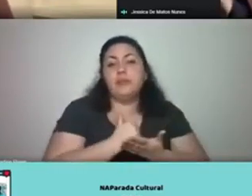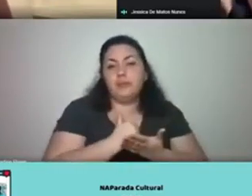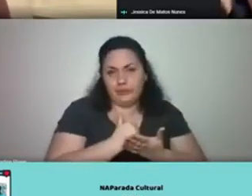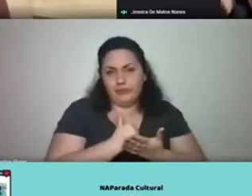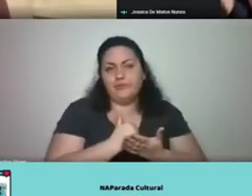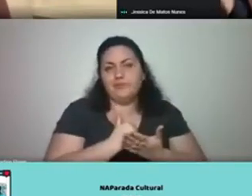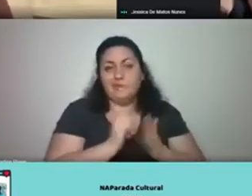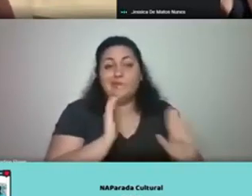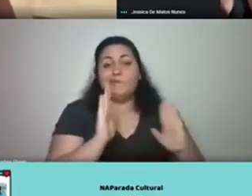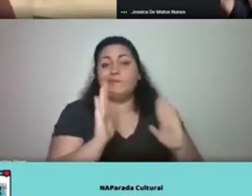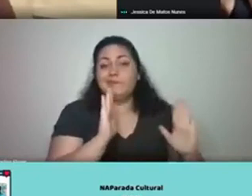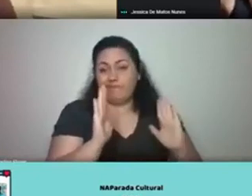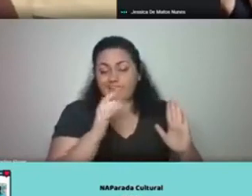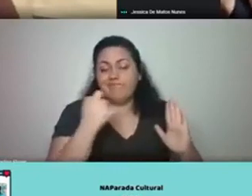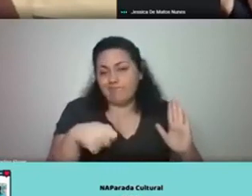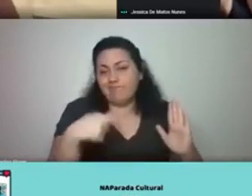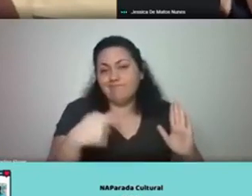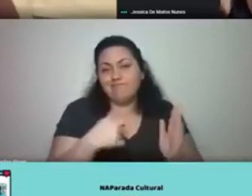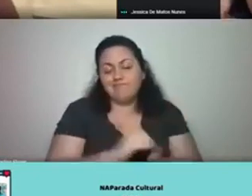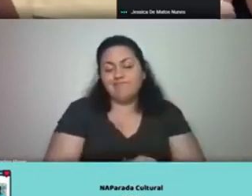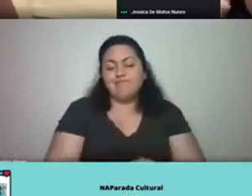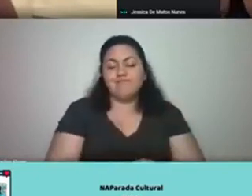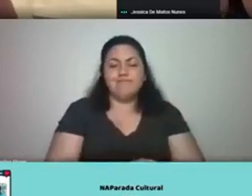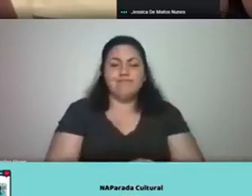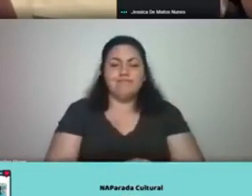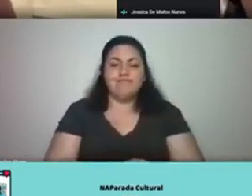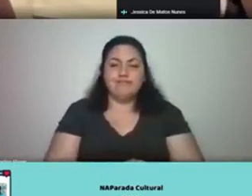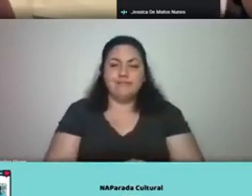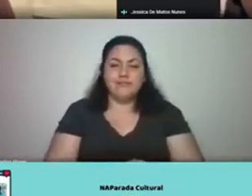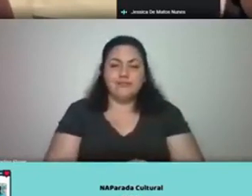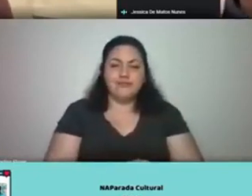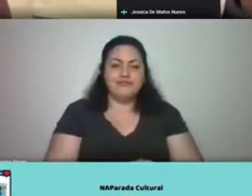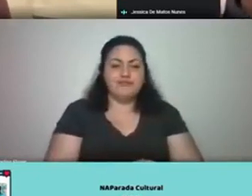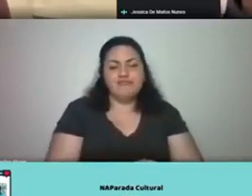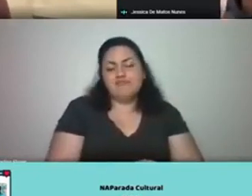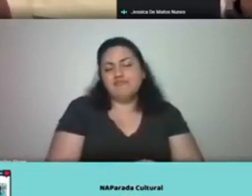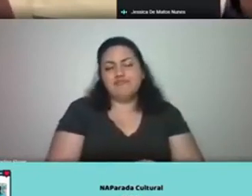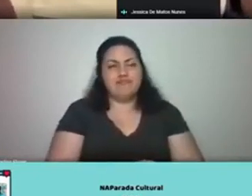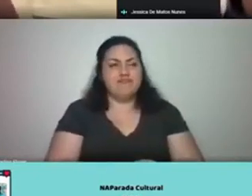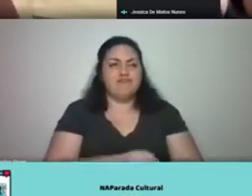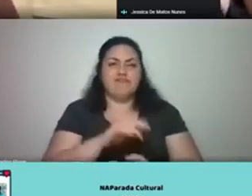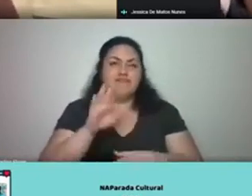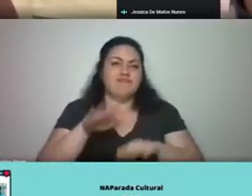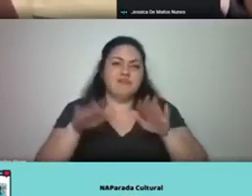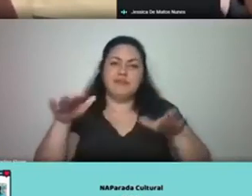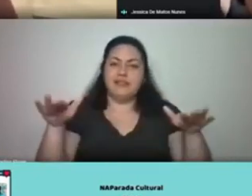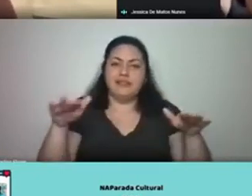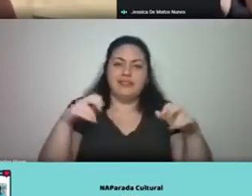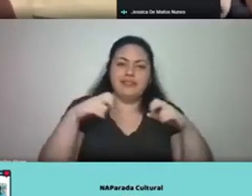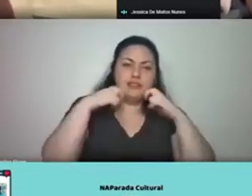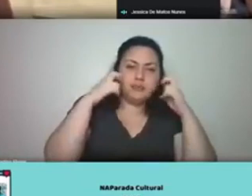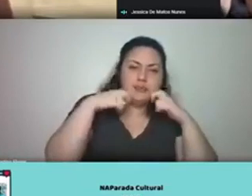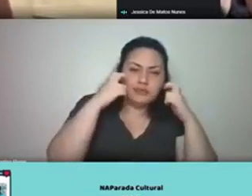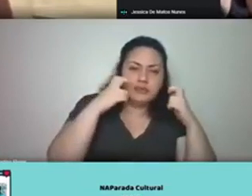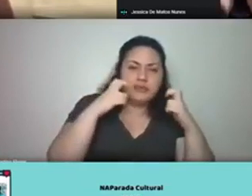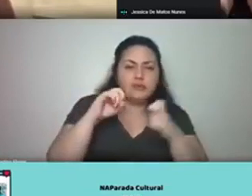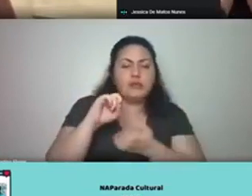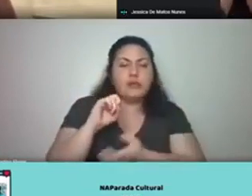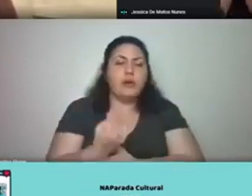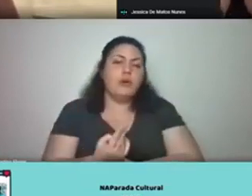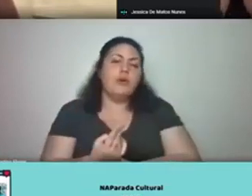muitas vezes, né? As dificuldades são, enfim, variam desde timidez até financeira, né? O fato